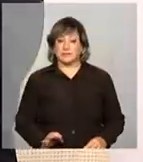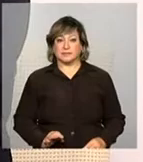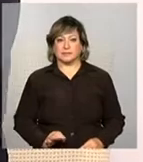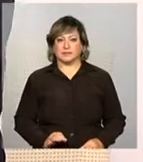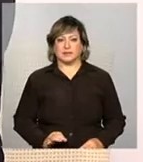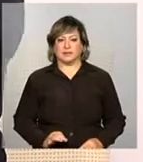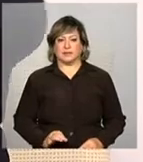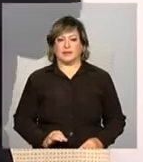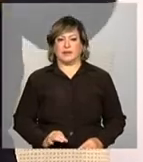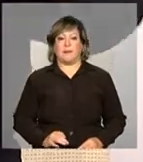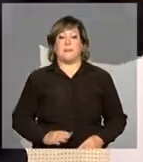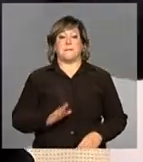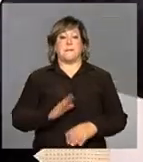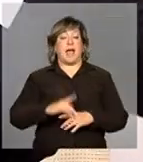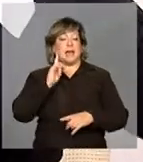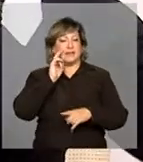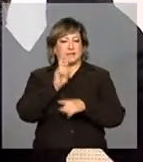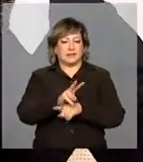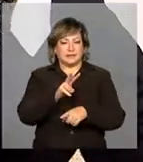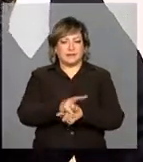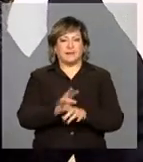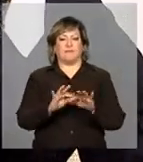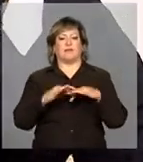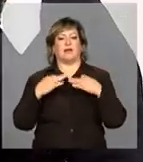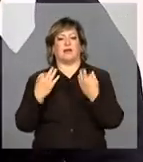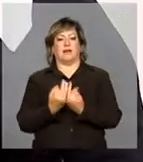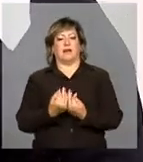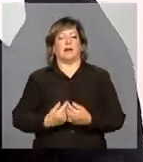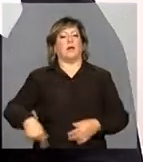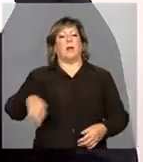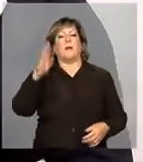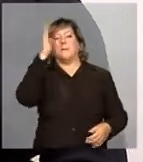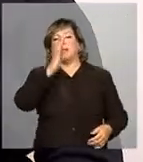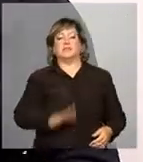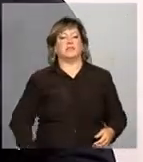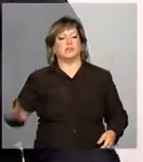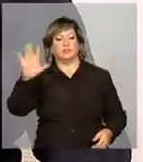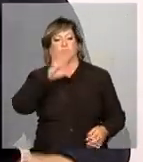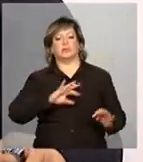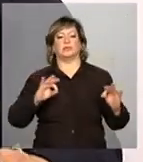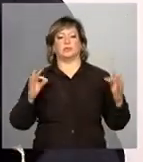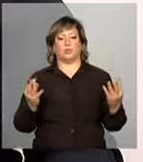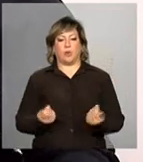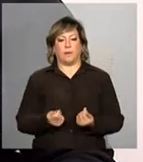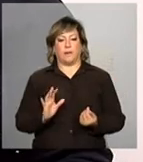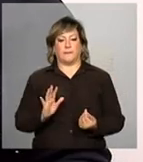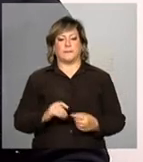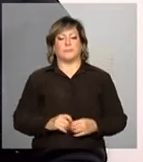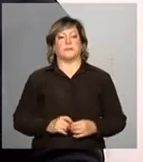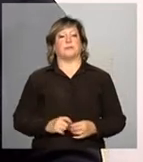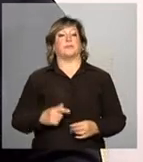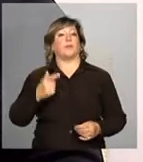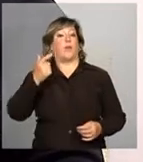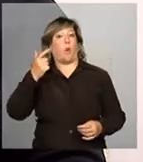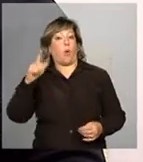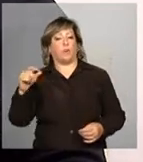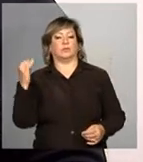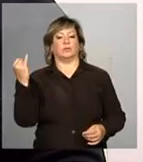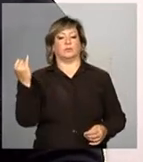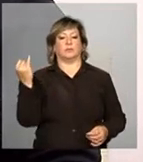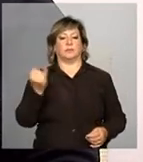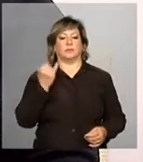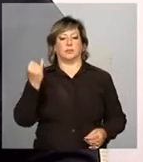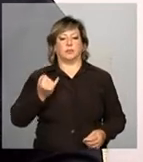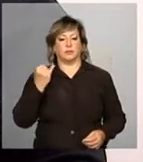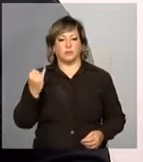vamos dar mais acompanhamento familiar para o Brasil inteiro entendeu um outro importante que a gente